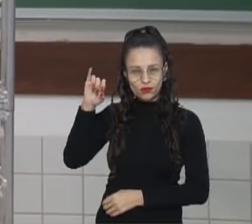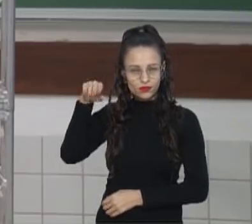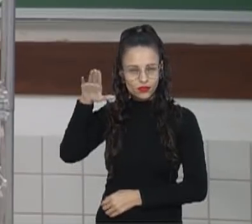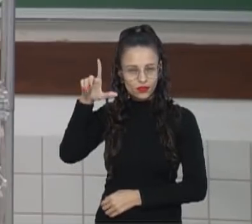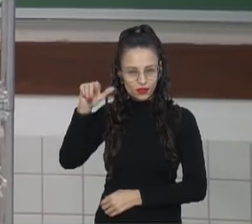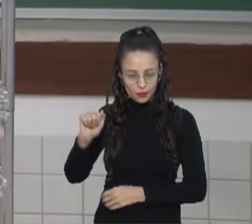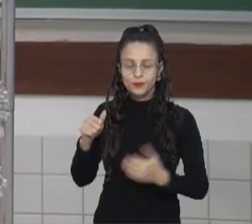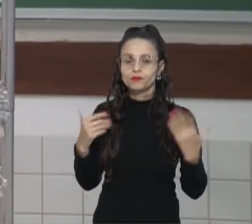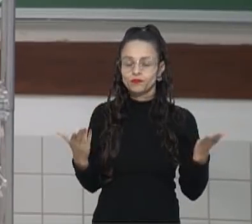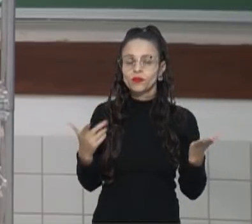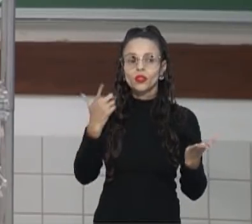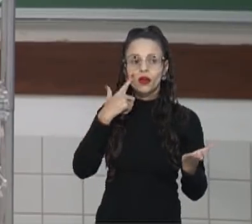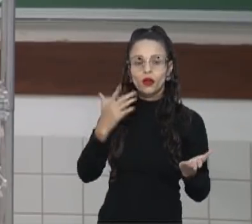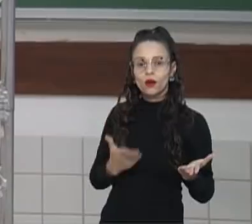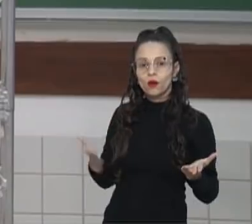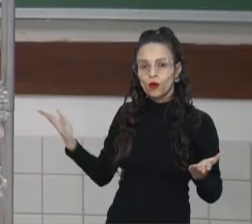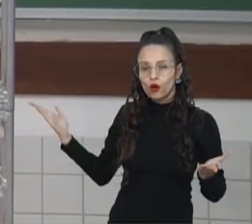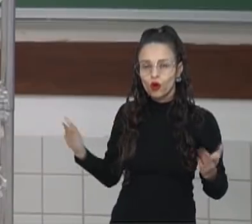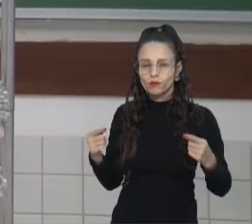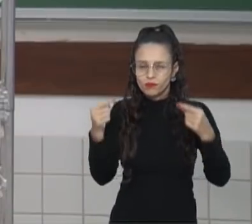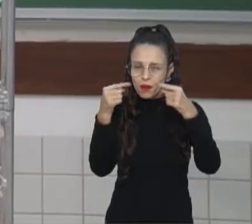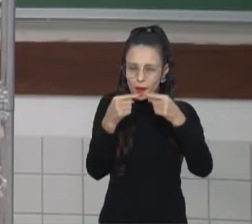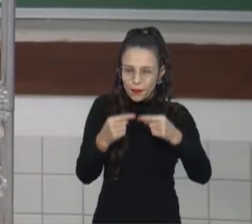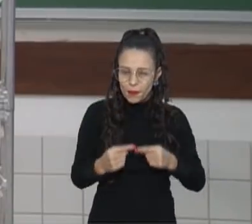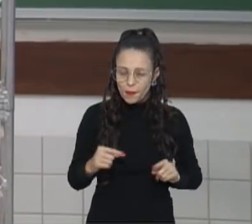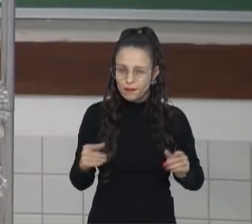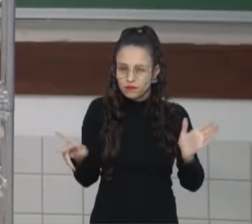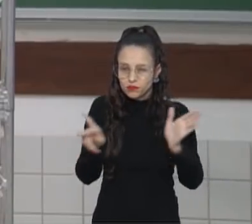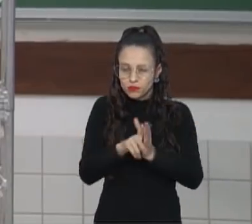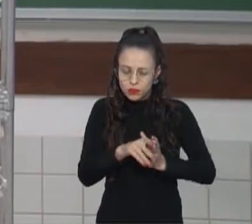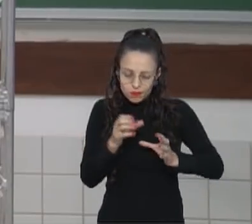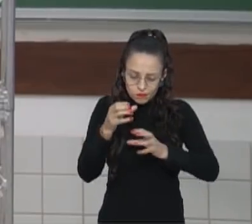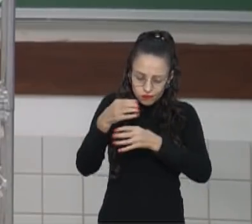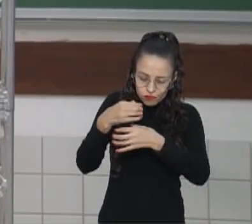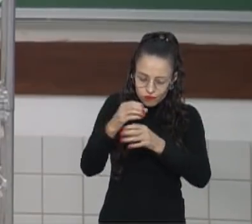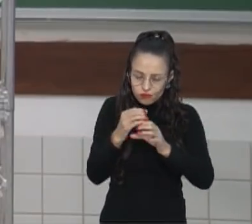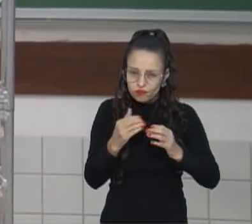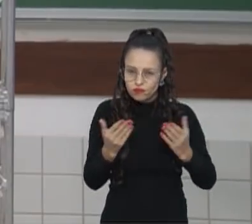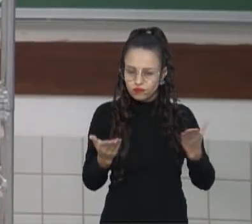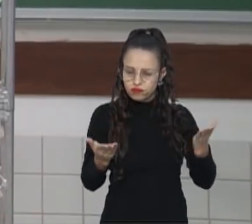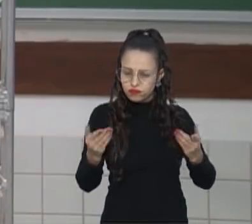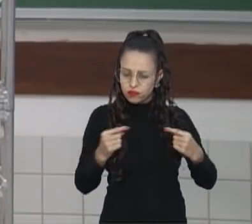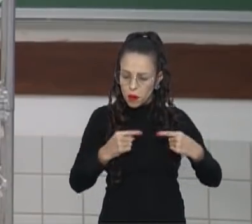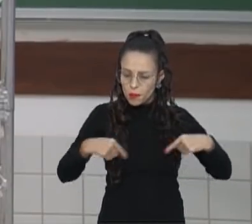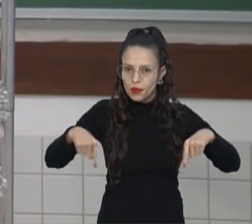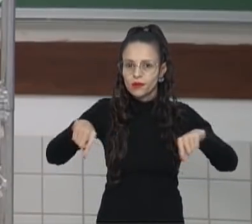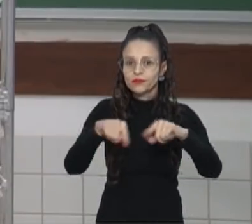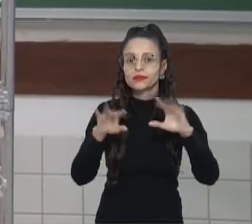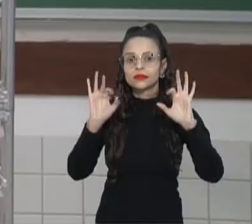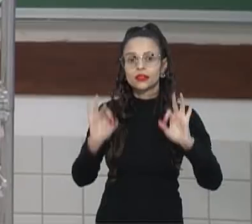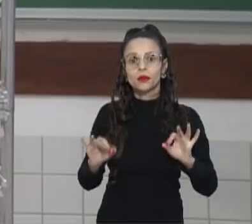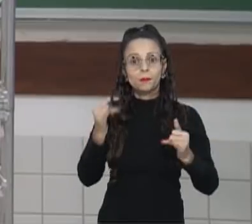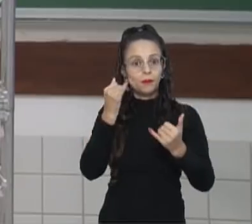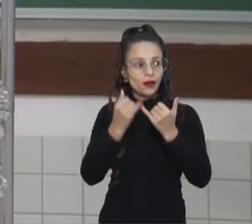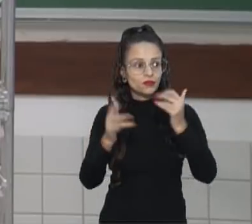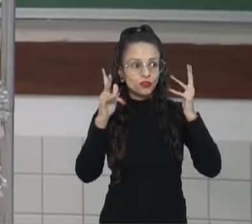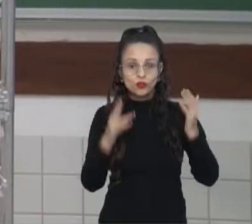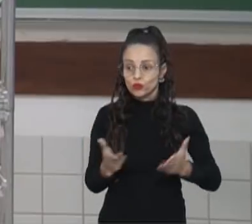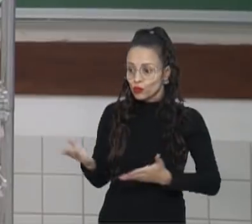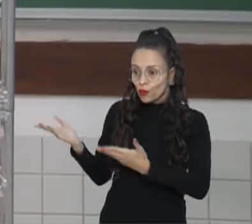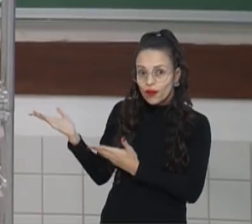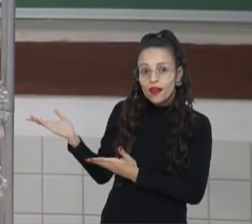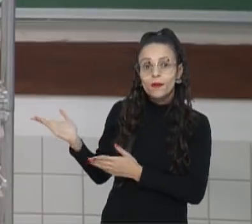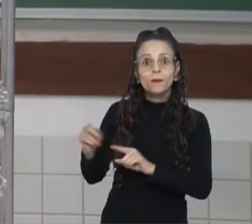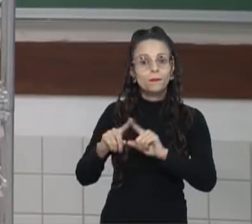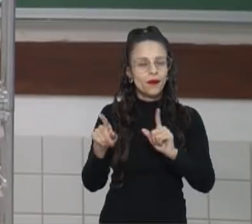só aquela combinação ali feita em laboratório, com muito cuidado, um sistema bem equilibrado, muito parecido com o que nós temos aqui, só que mais